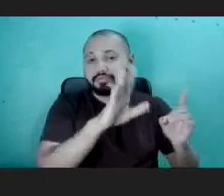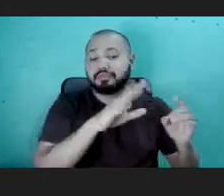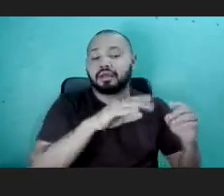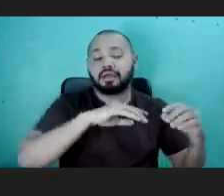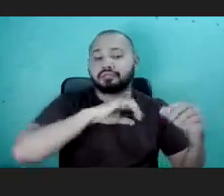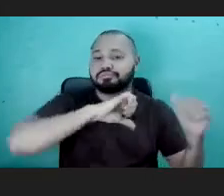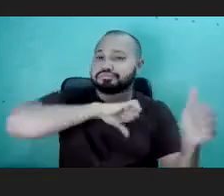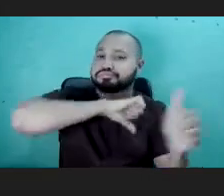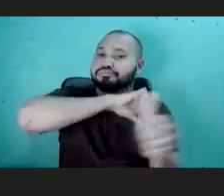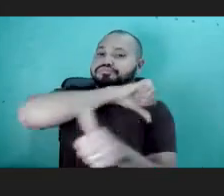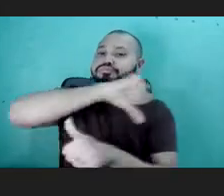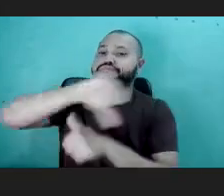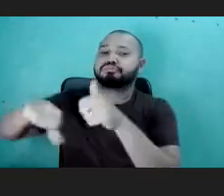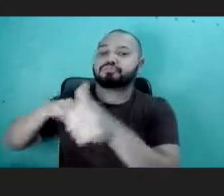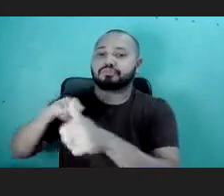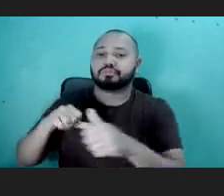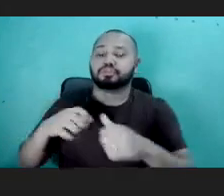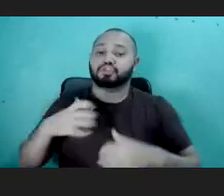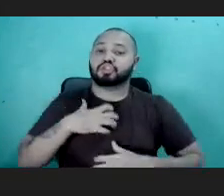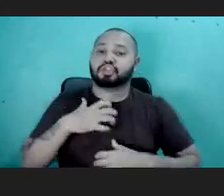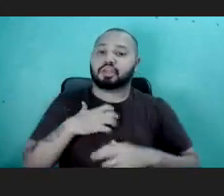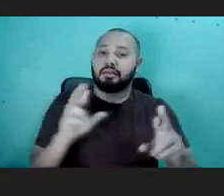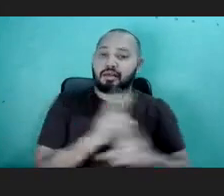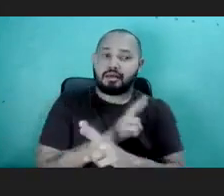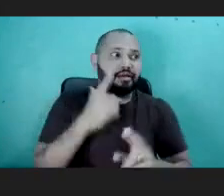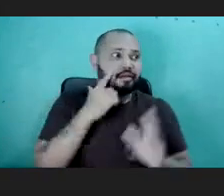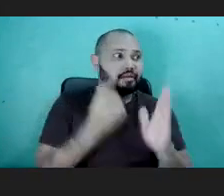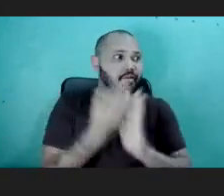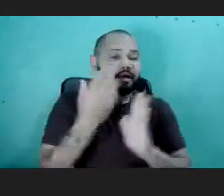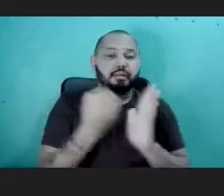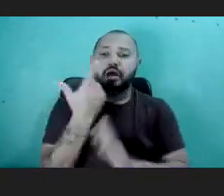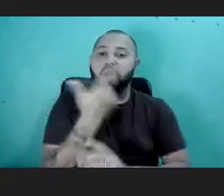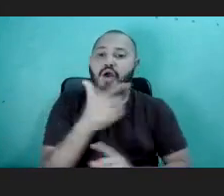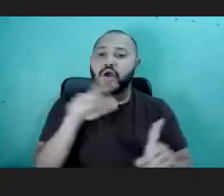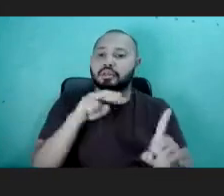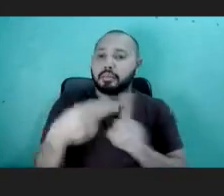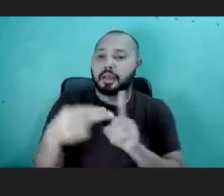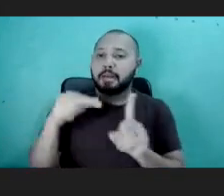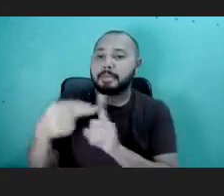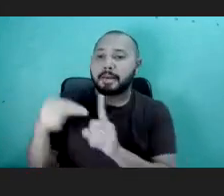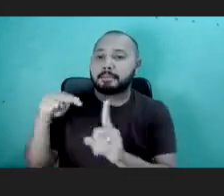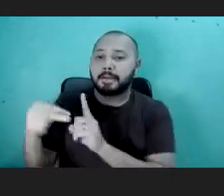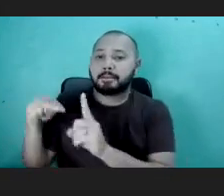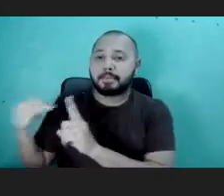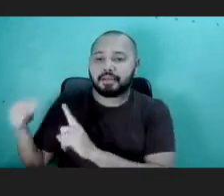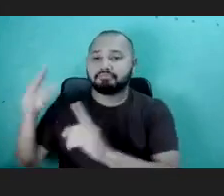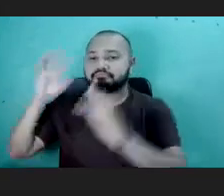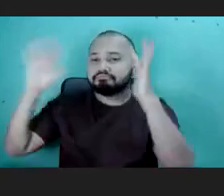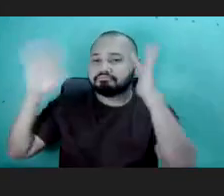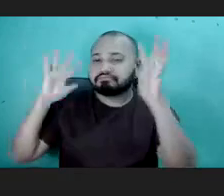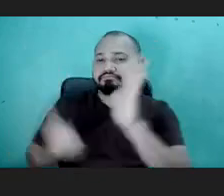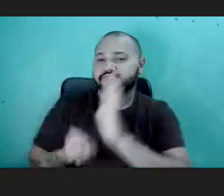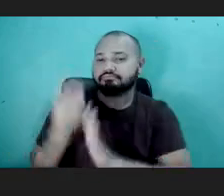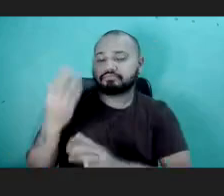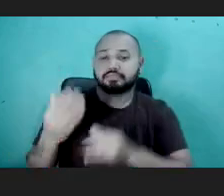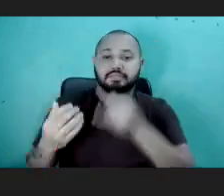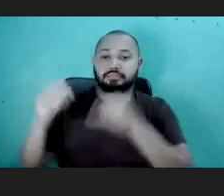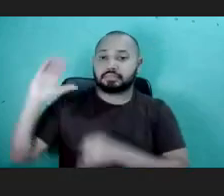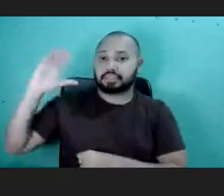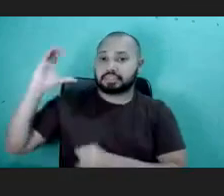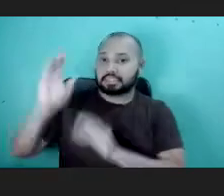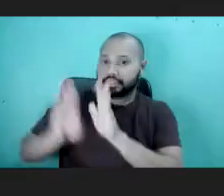outras formas de relação começaram a dar espaço para outras formas de pensar. Então, com o advento da ciência, com o advento